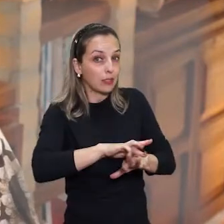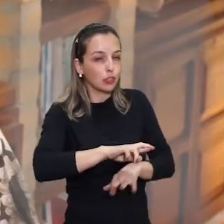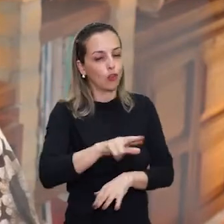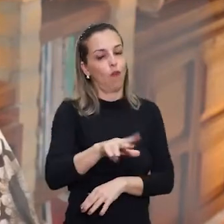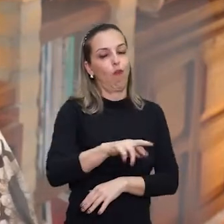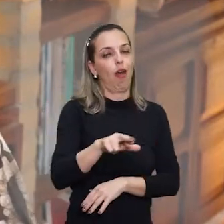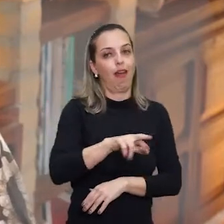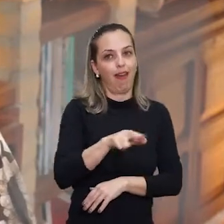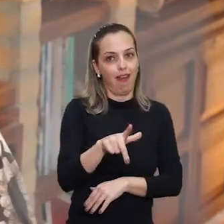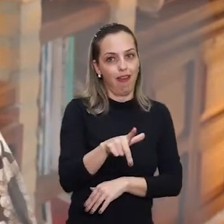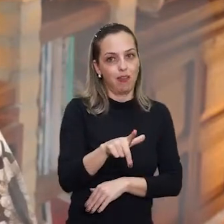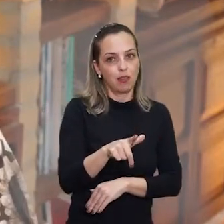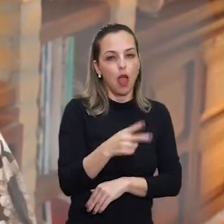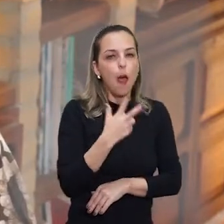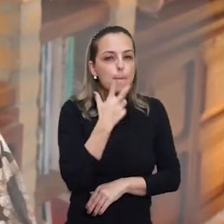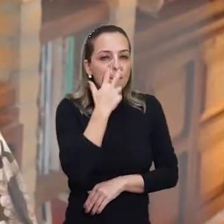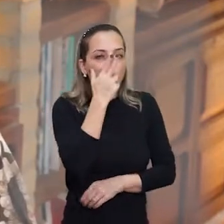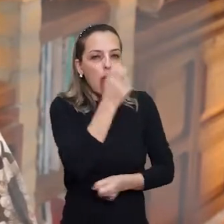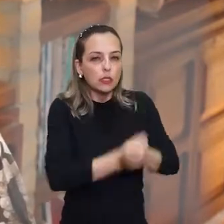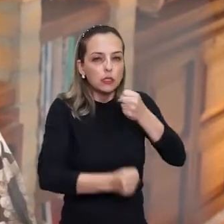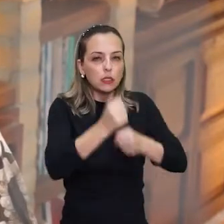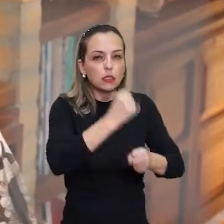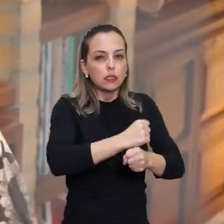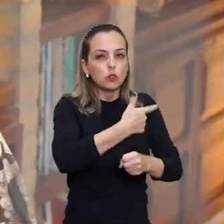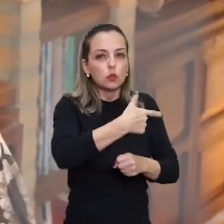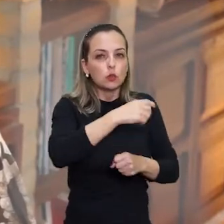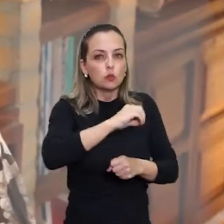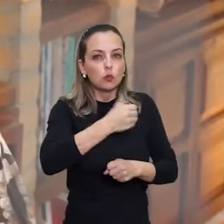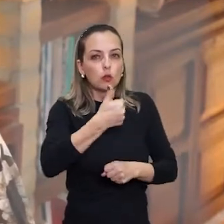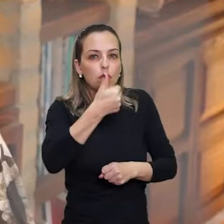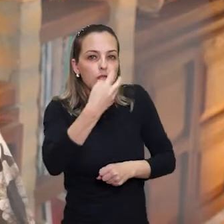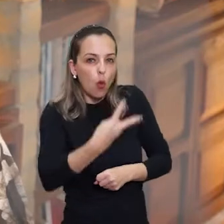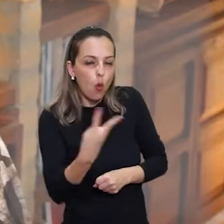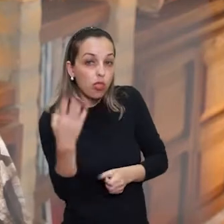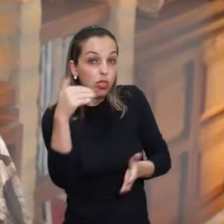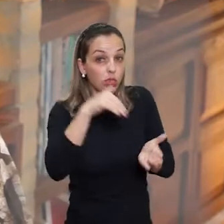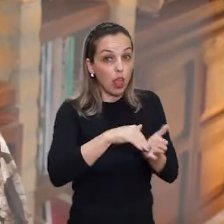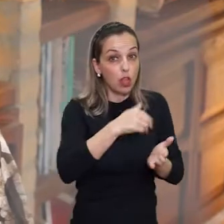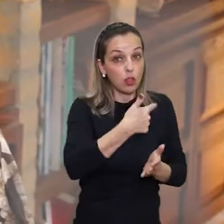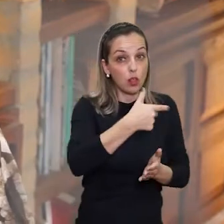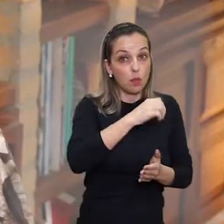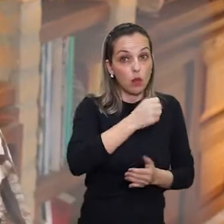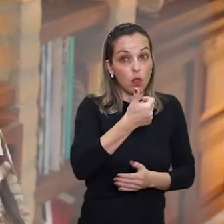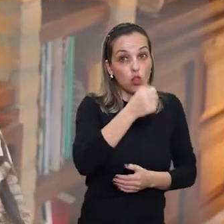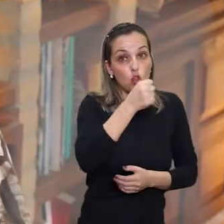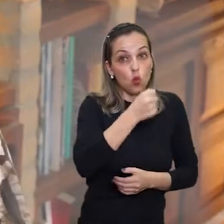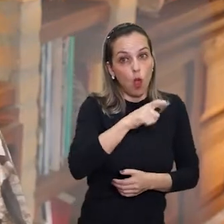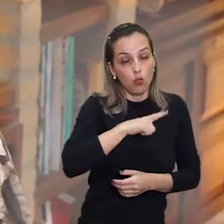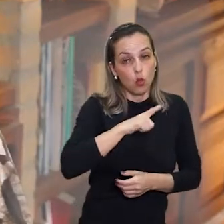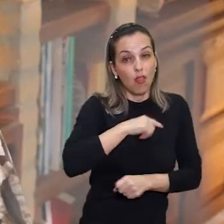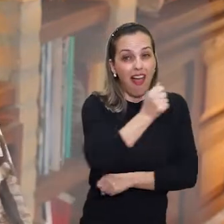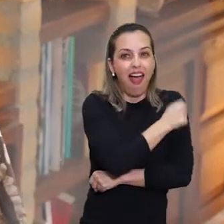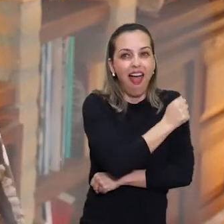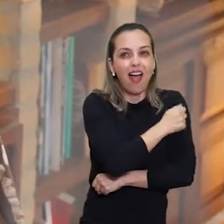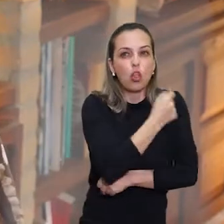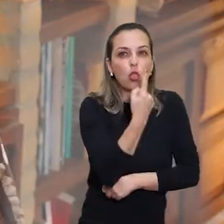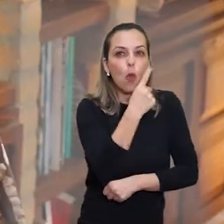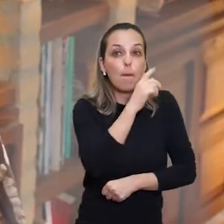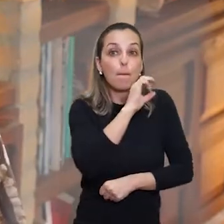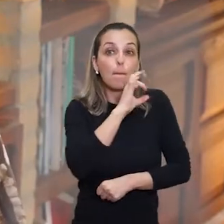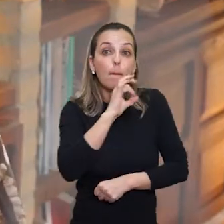nós temos um dado de que ao em torno de 1.000 pessoas foram denunciadas de 2014